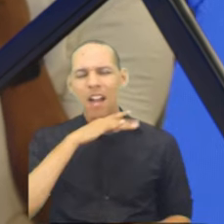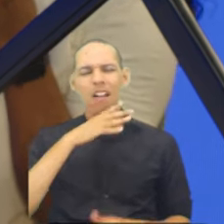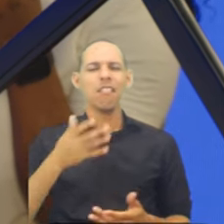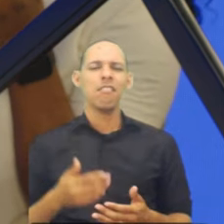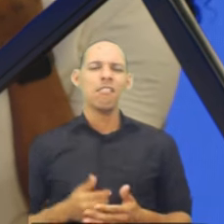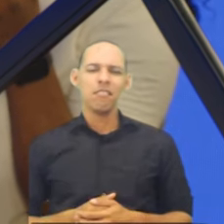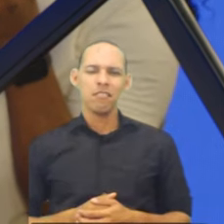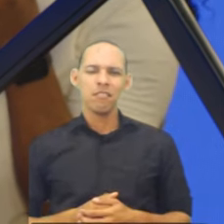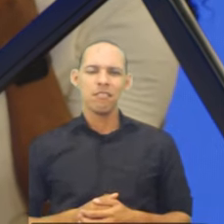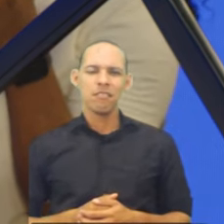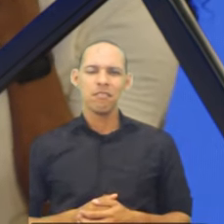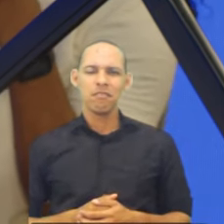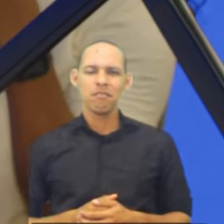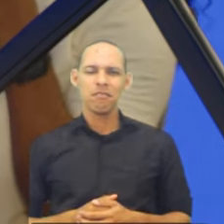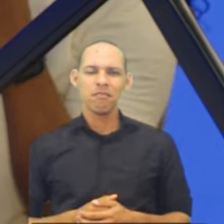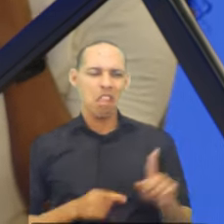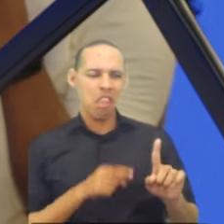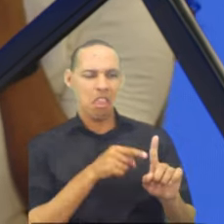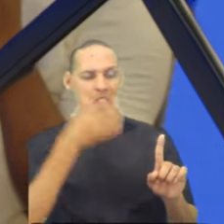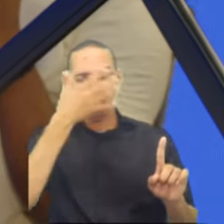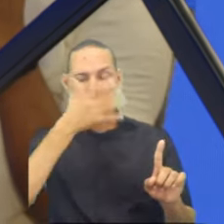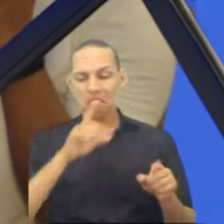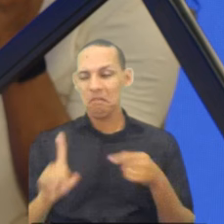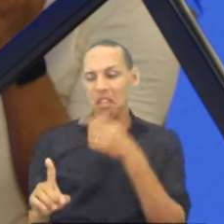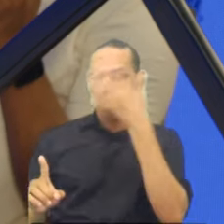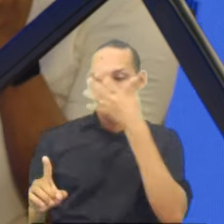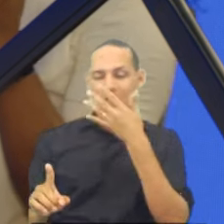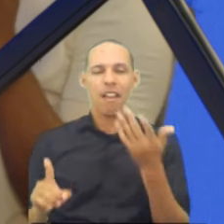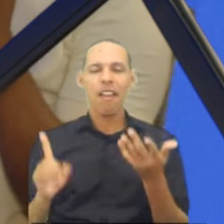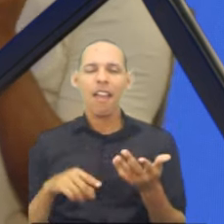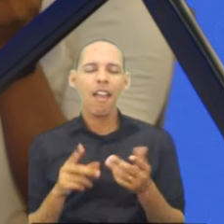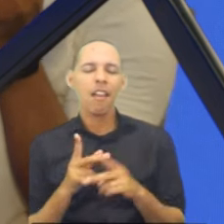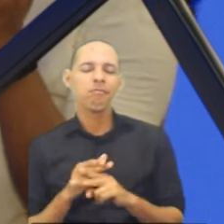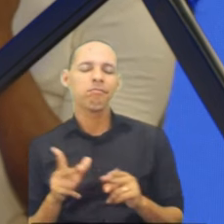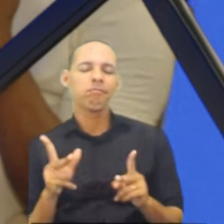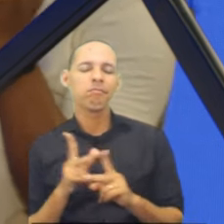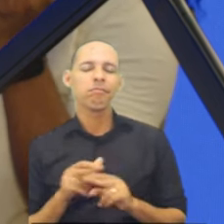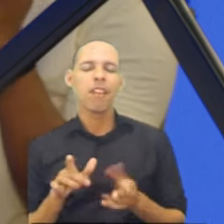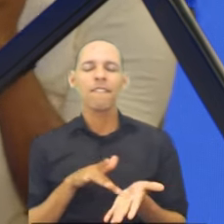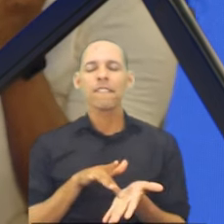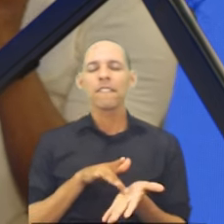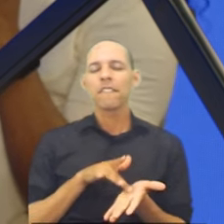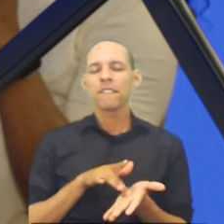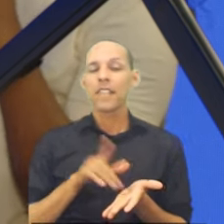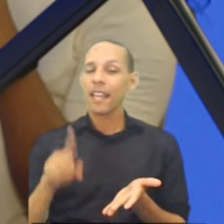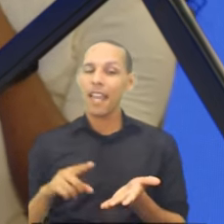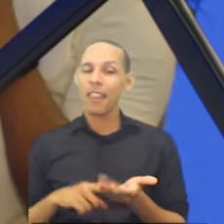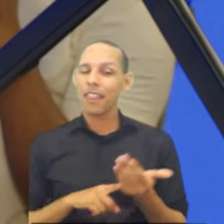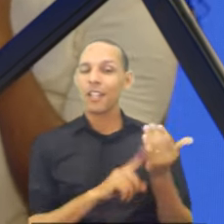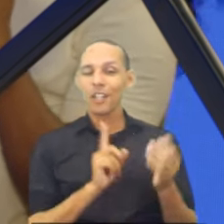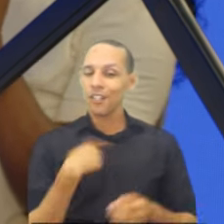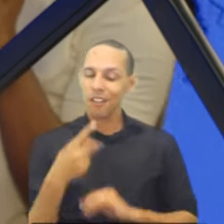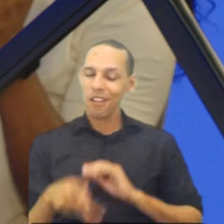cruel invisibilizar é uma coisa muito cruel e é Sutil porque Aliás a nossa tecnologia Isso é